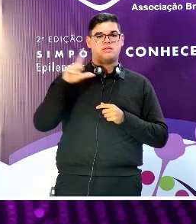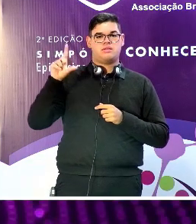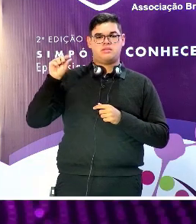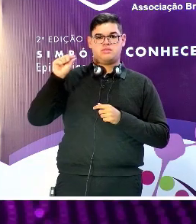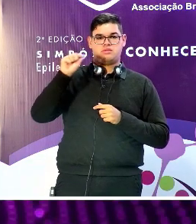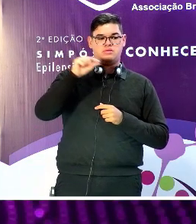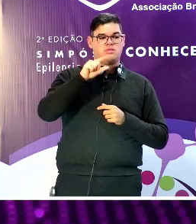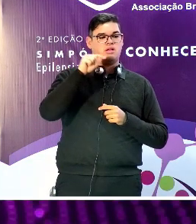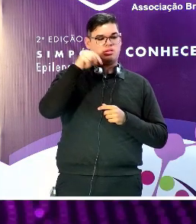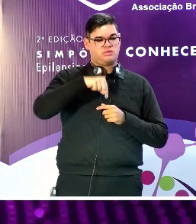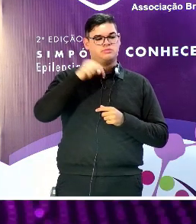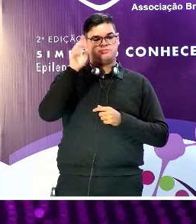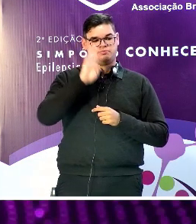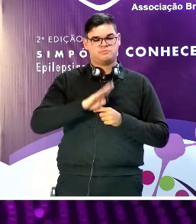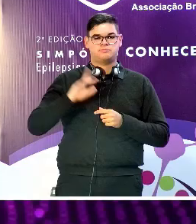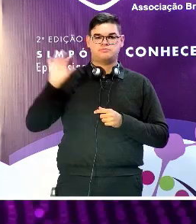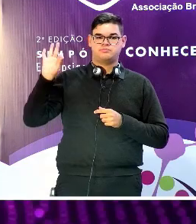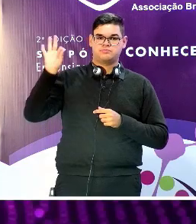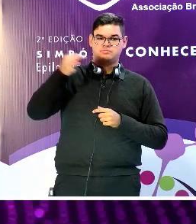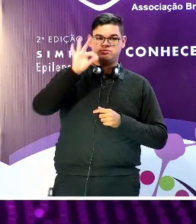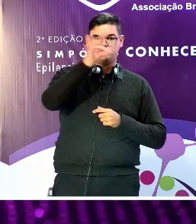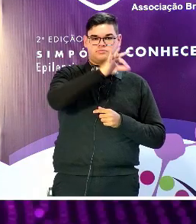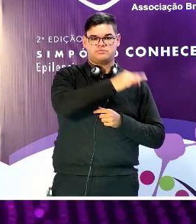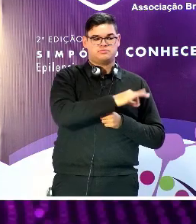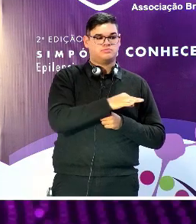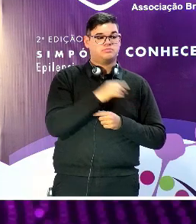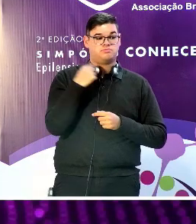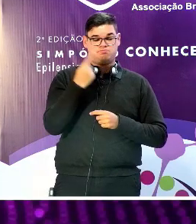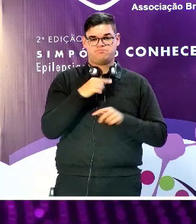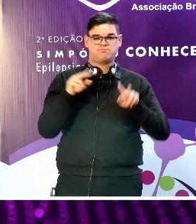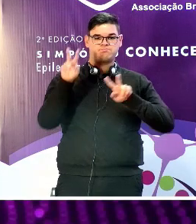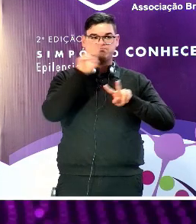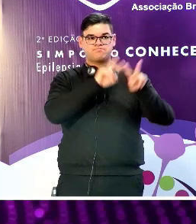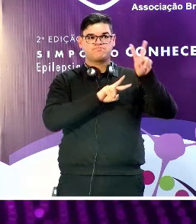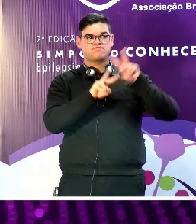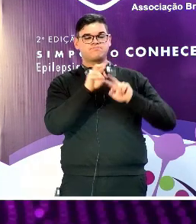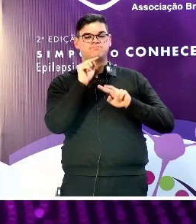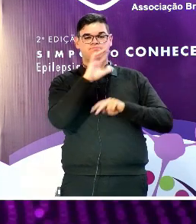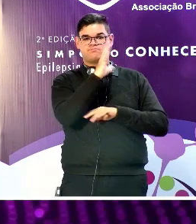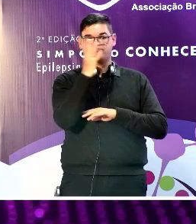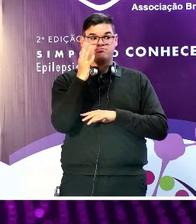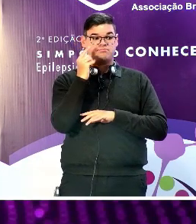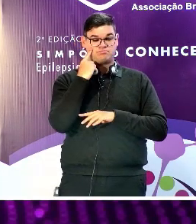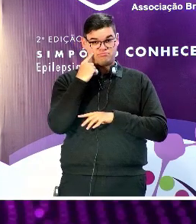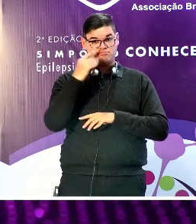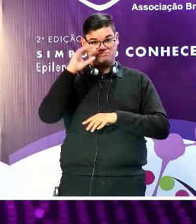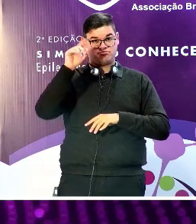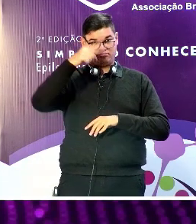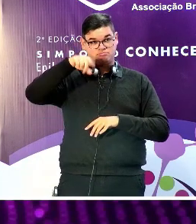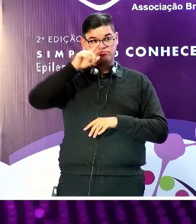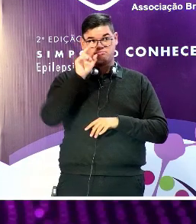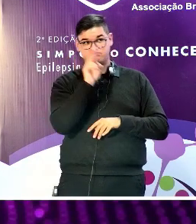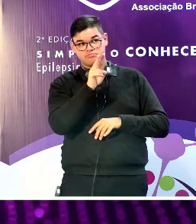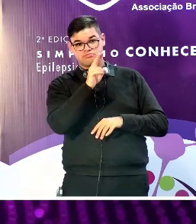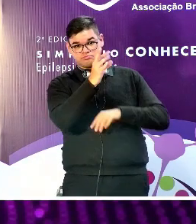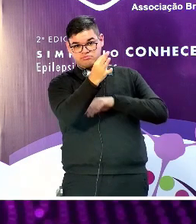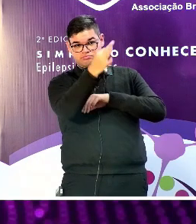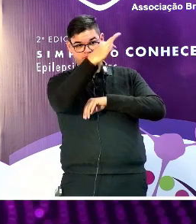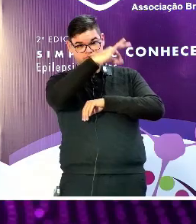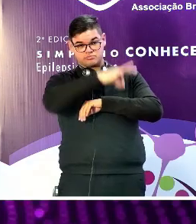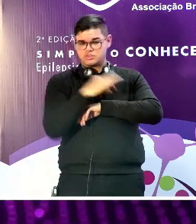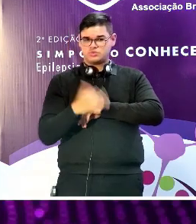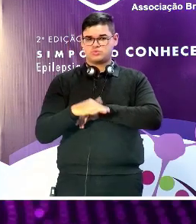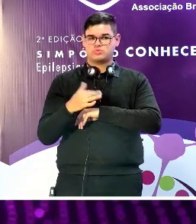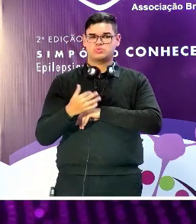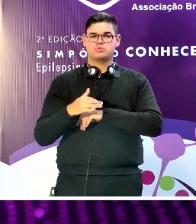vespas. E a gente observando elas na natureza, além de dar uma picada com muita dor, um processo inflamatório,